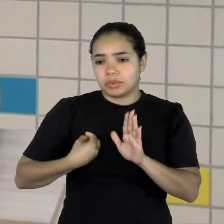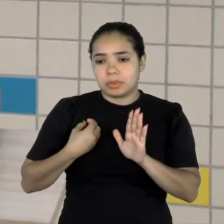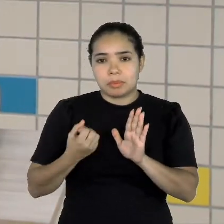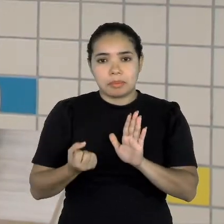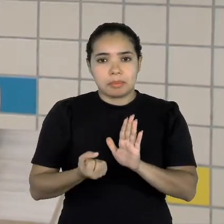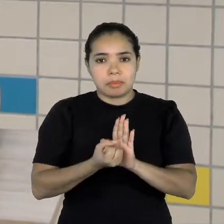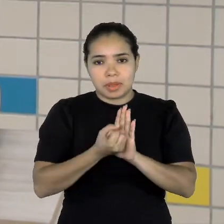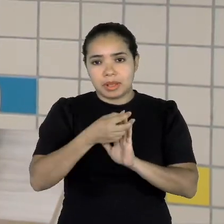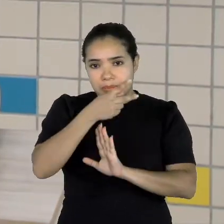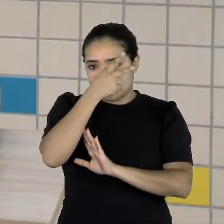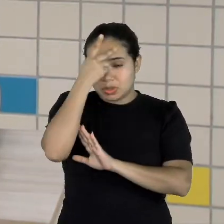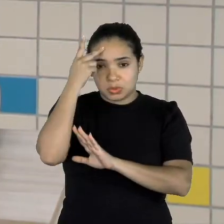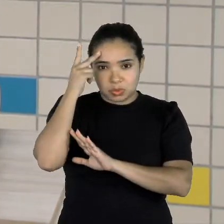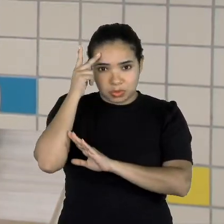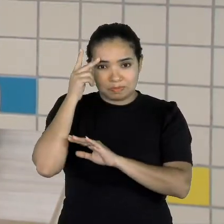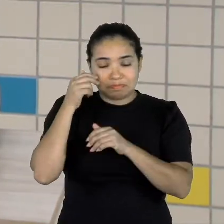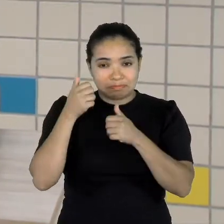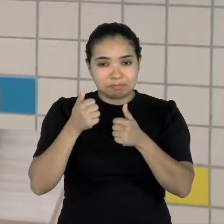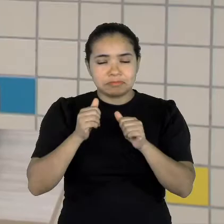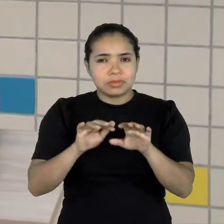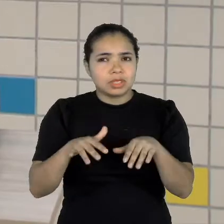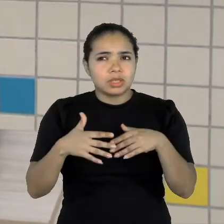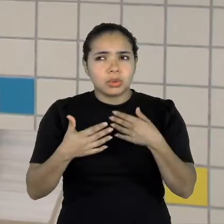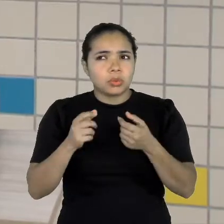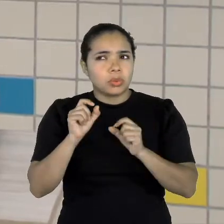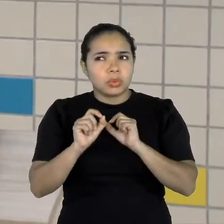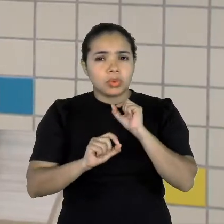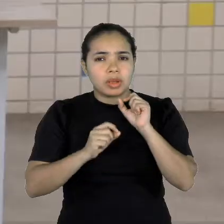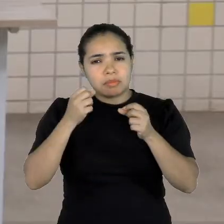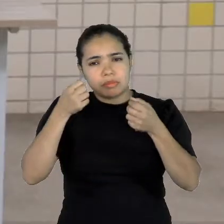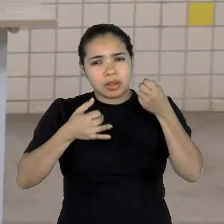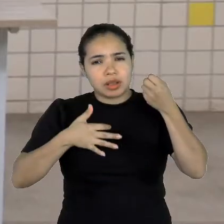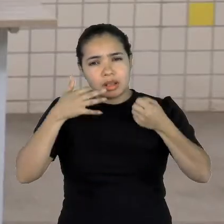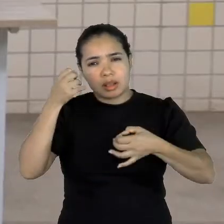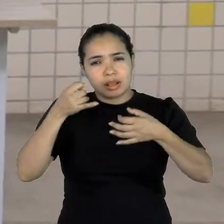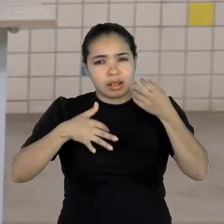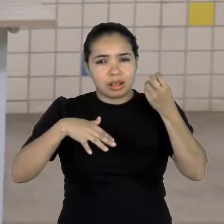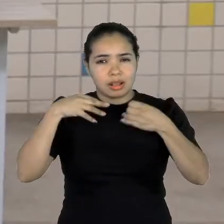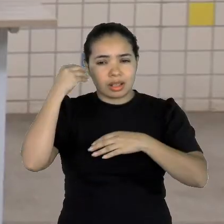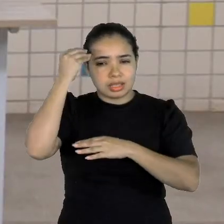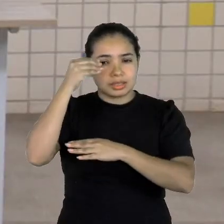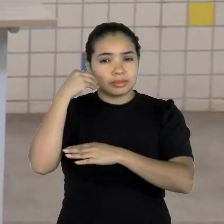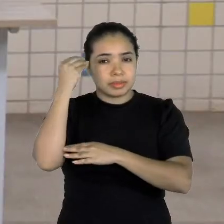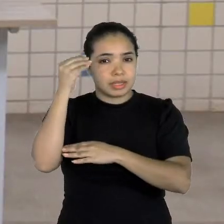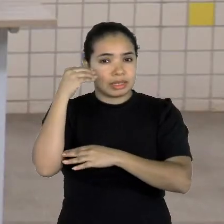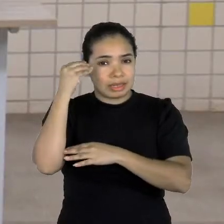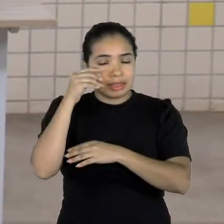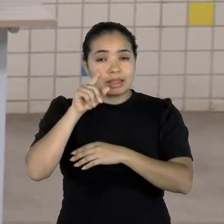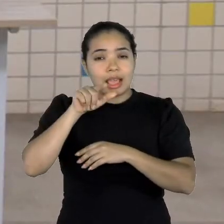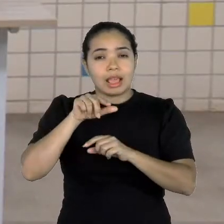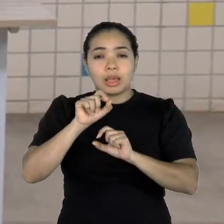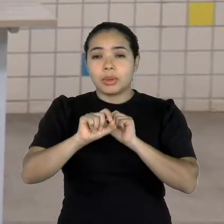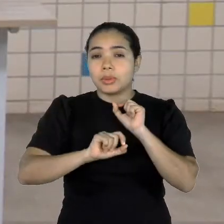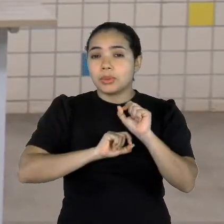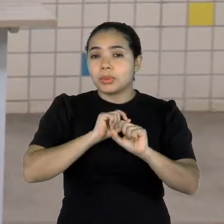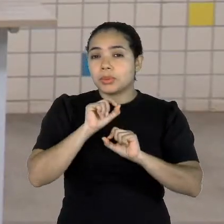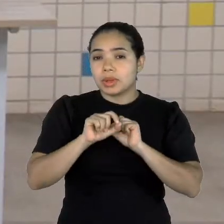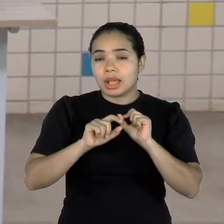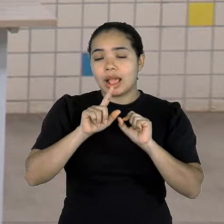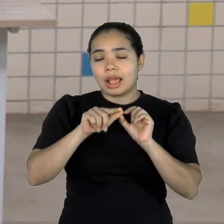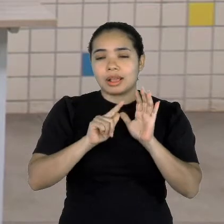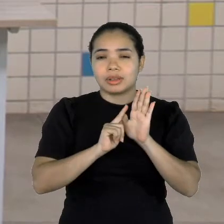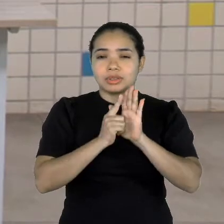uma pessoa. Então, o que é relato de experiência? Relato de experiência é o quê? É um